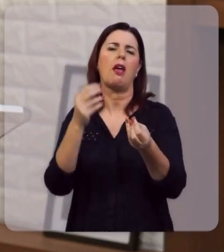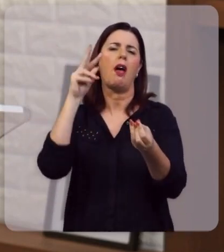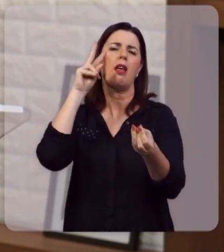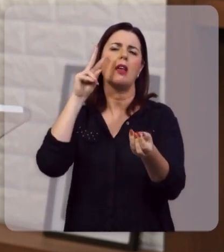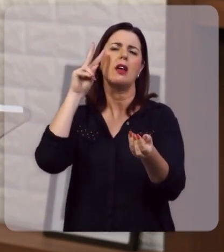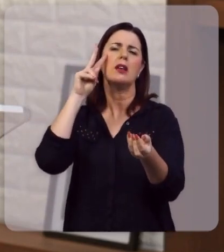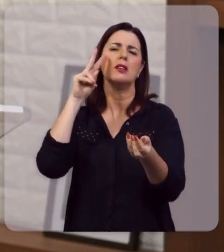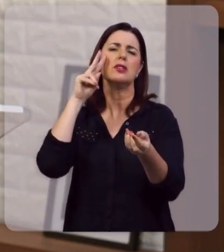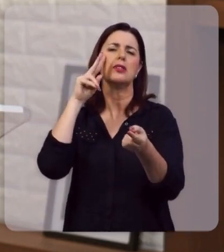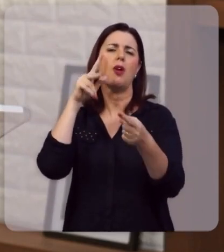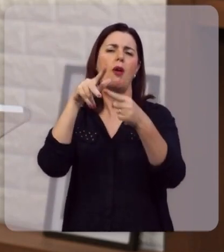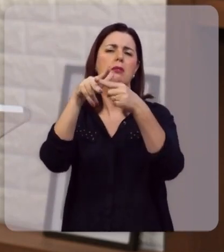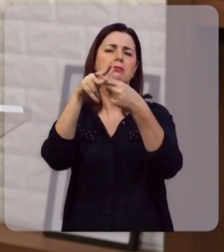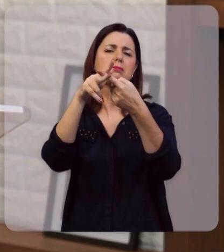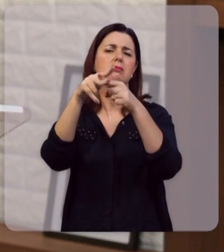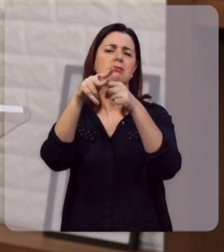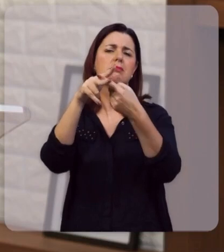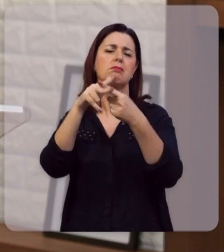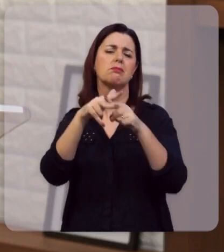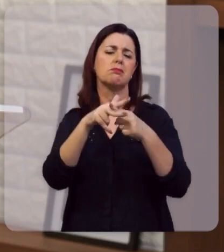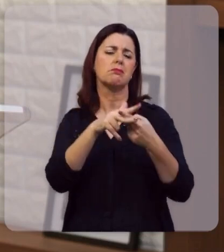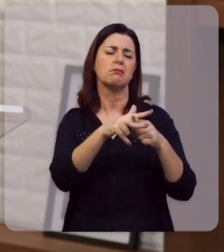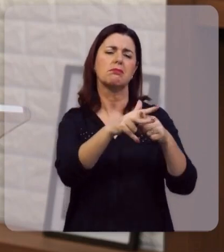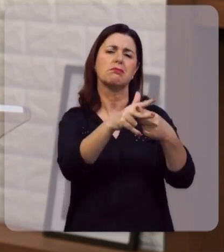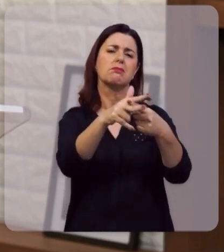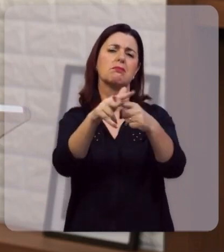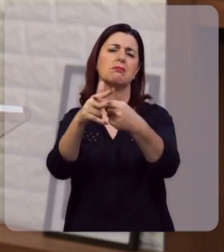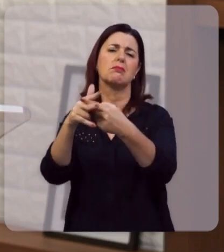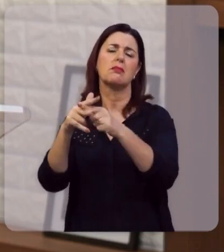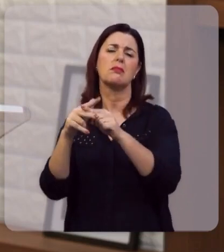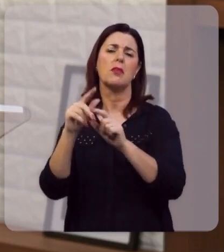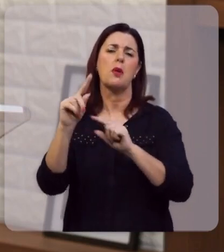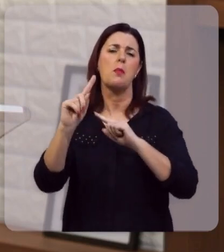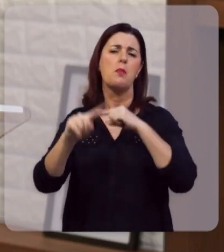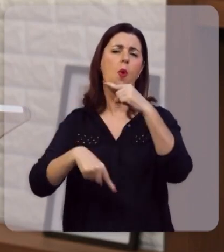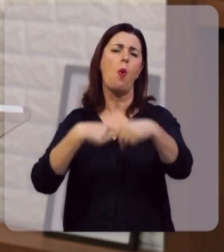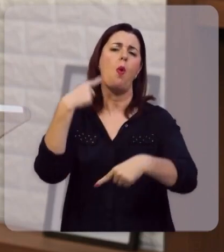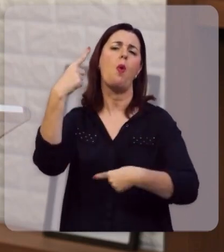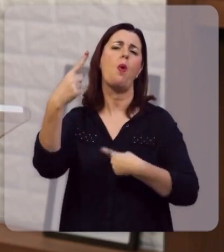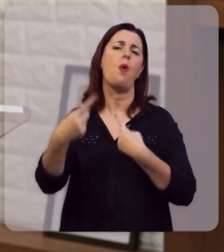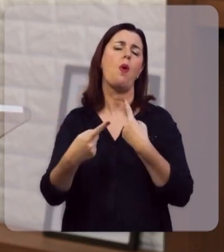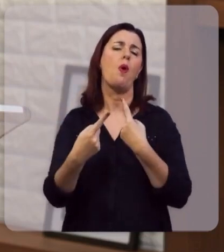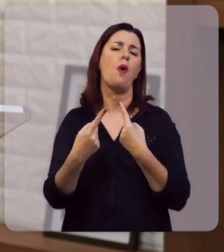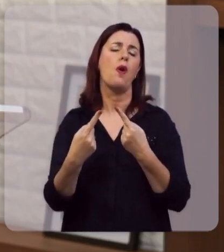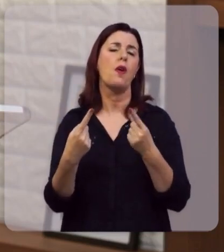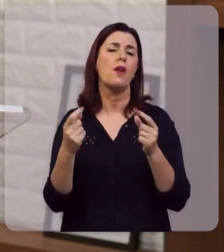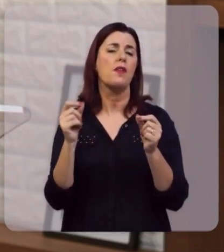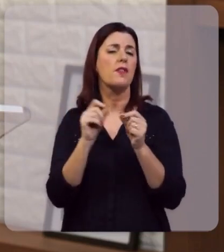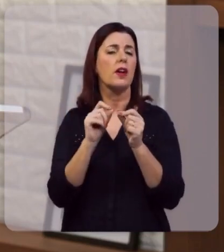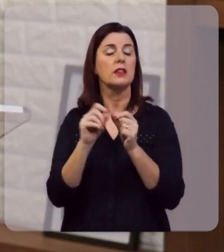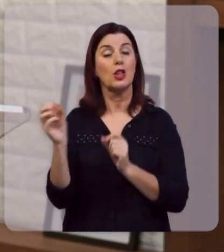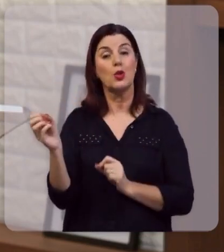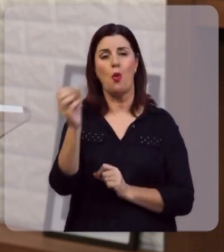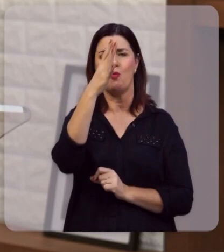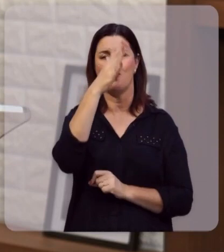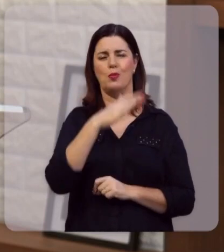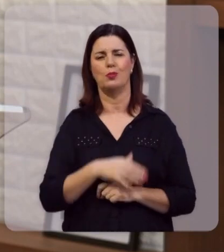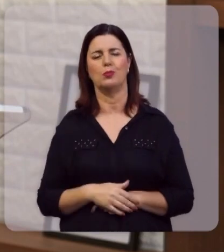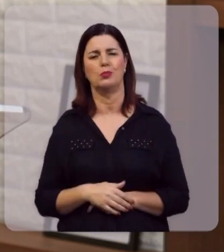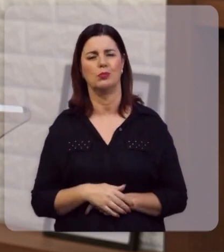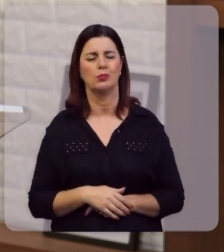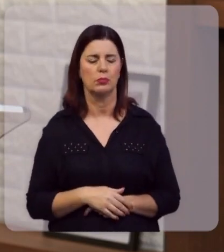história, interferir nos acontecimentos da história, virar a mesa da história e criar um fato novo.